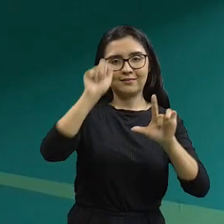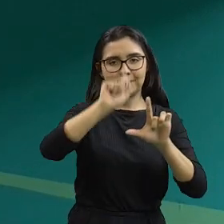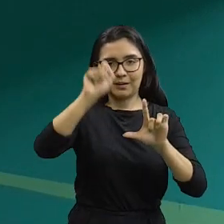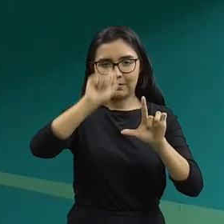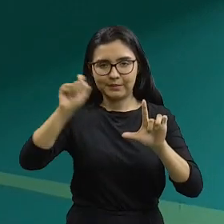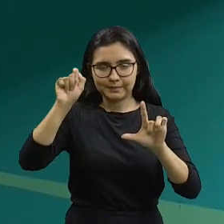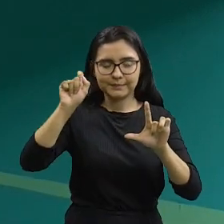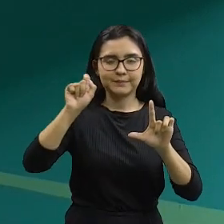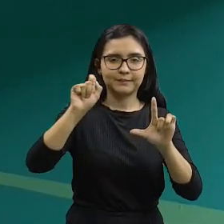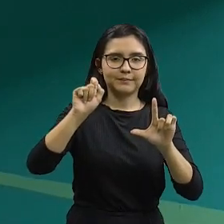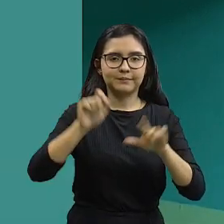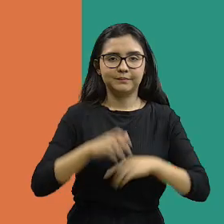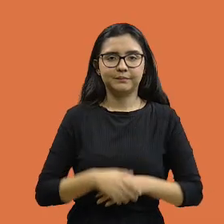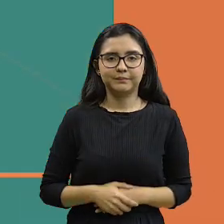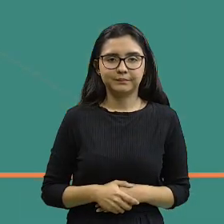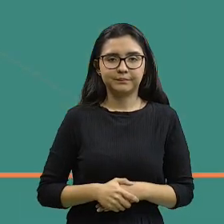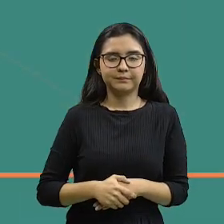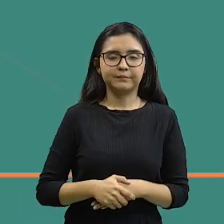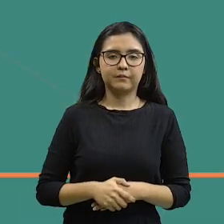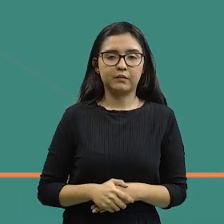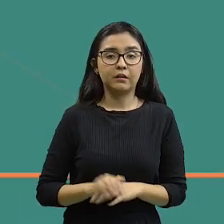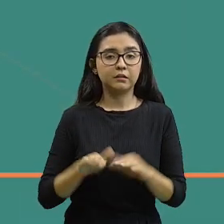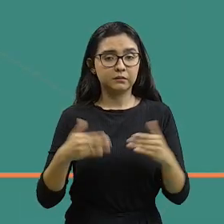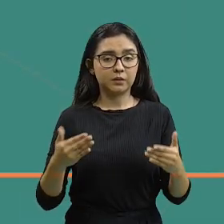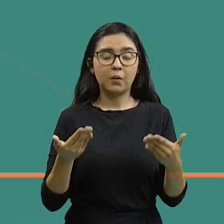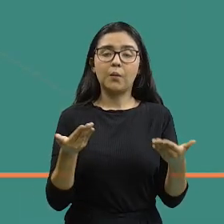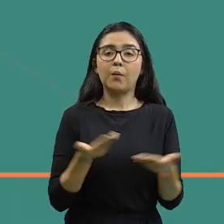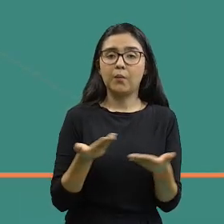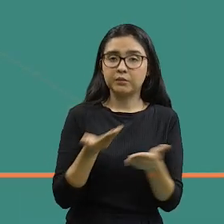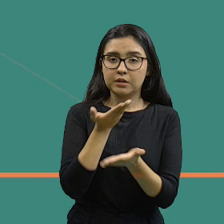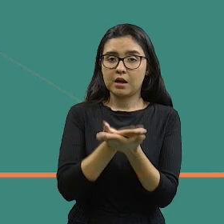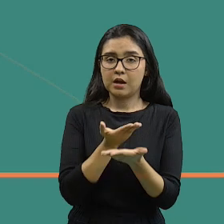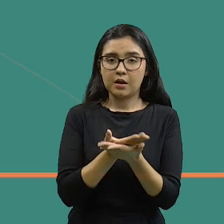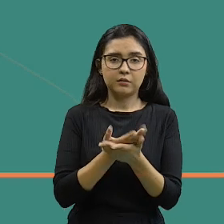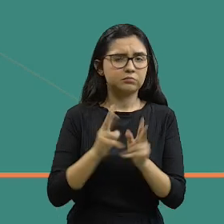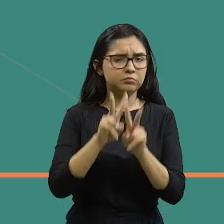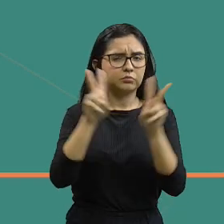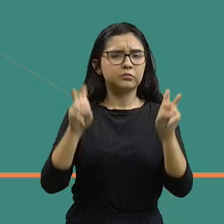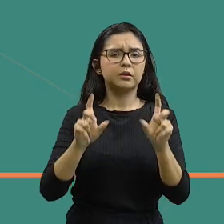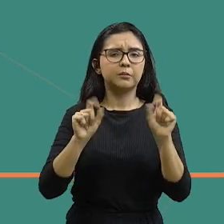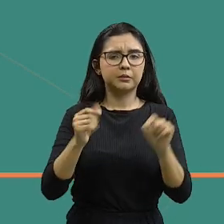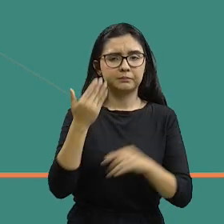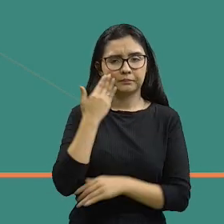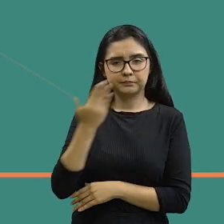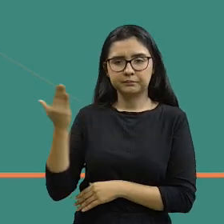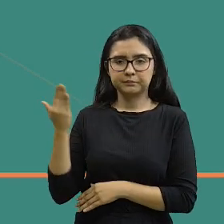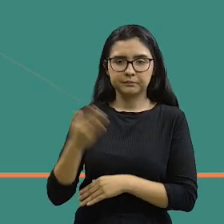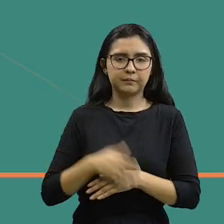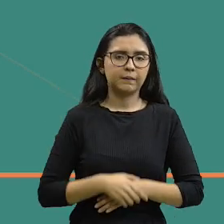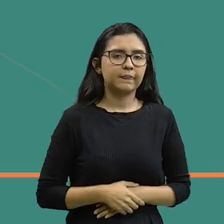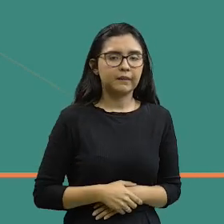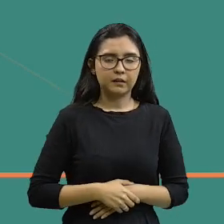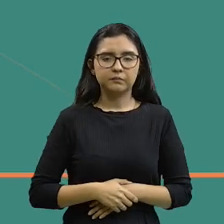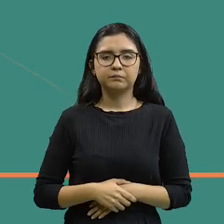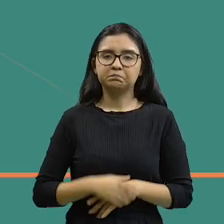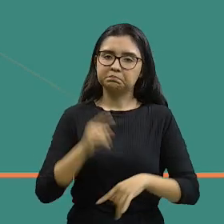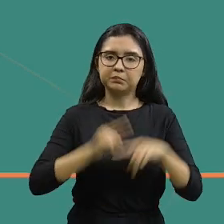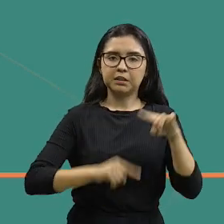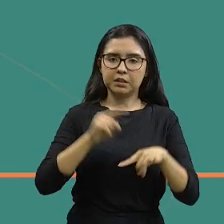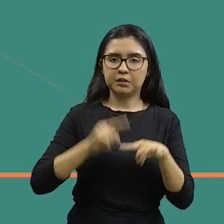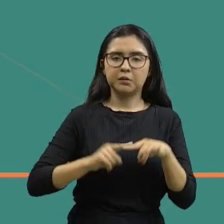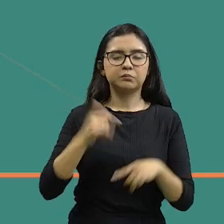interativa para a nossa aula. Nós falaremos na aula de hoje sobre dispositivos elétricos. Vamos